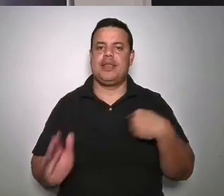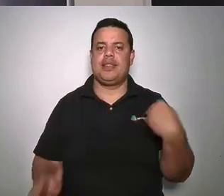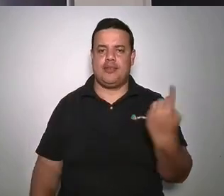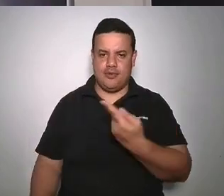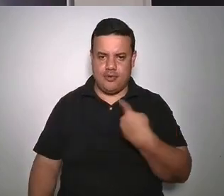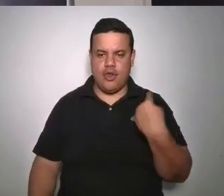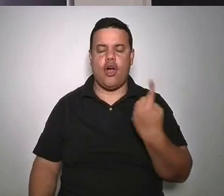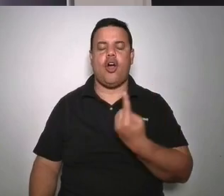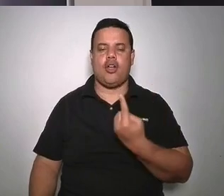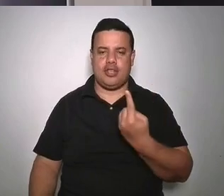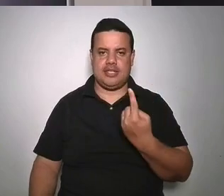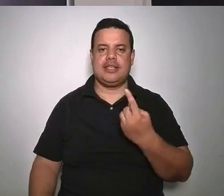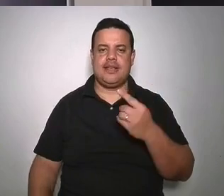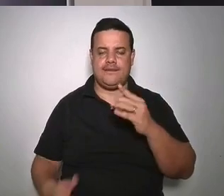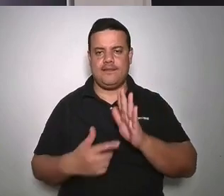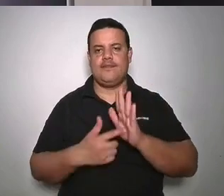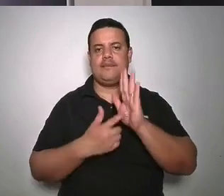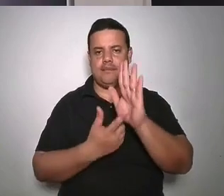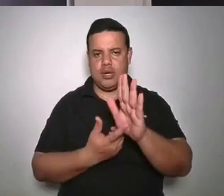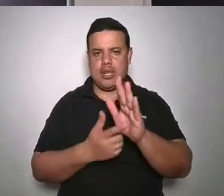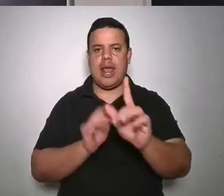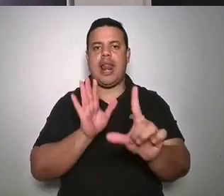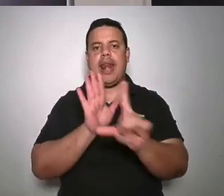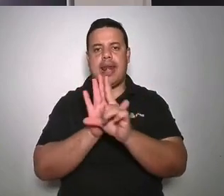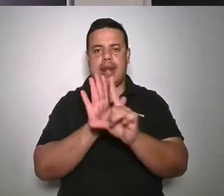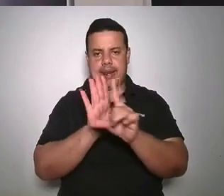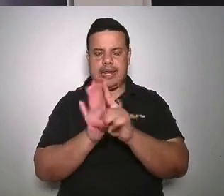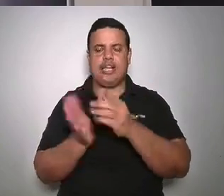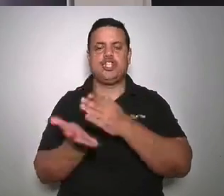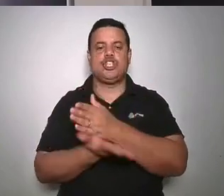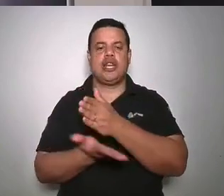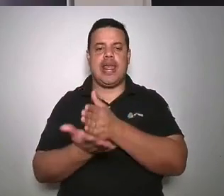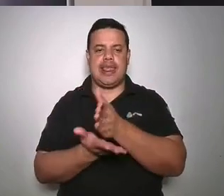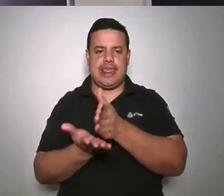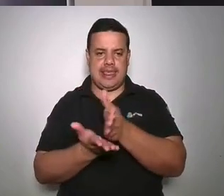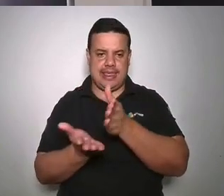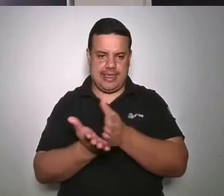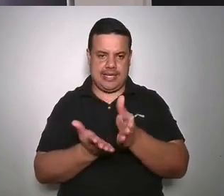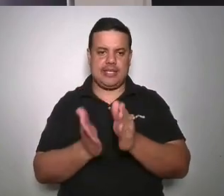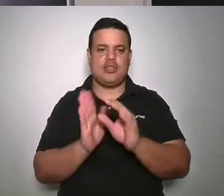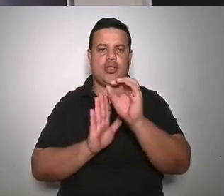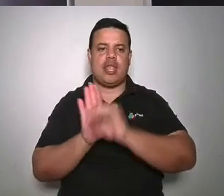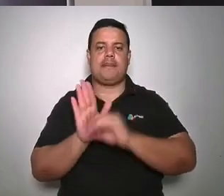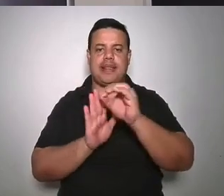lei de diretrizes orçamentárias para a Câmara. E aqui